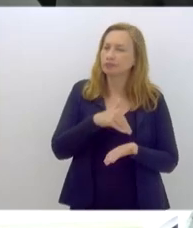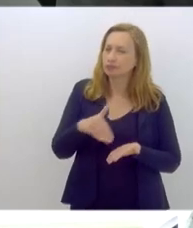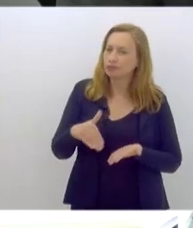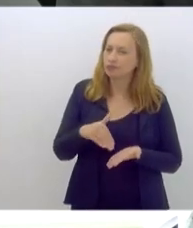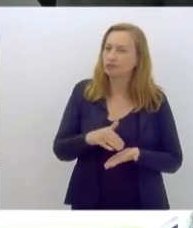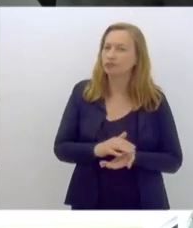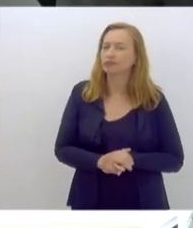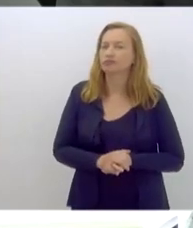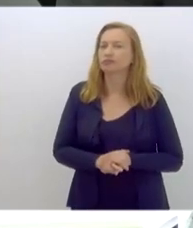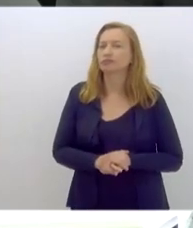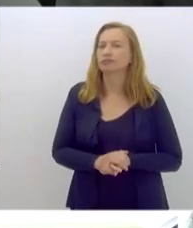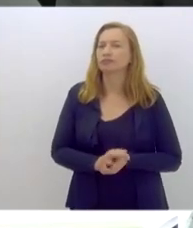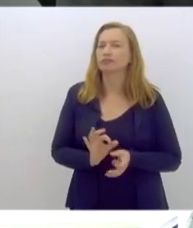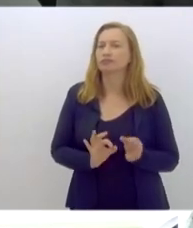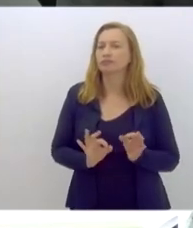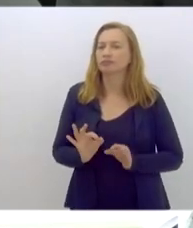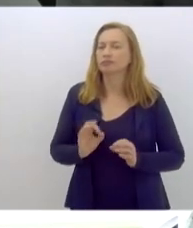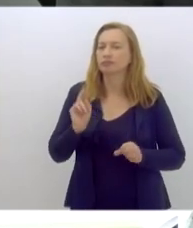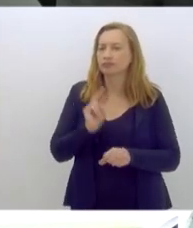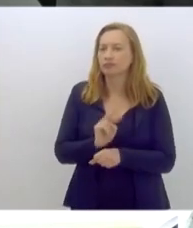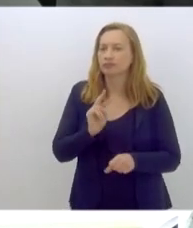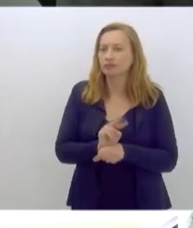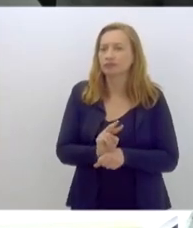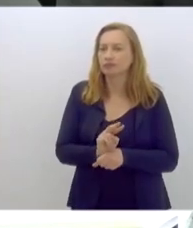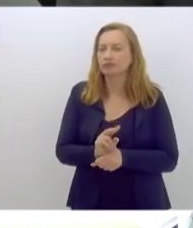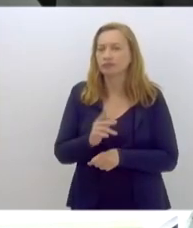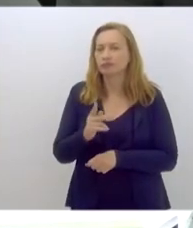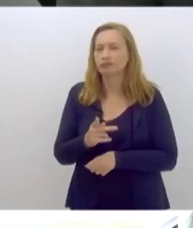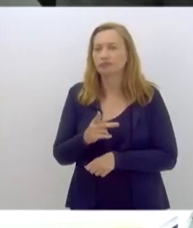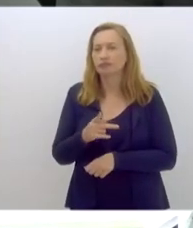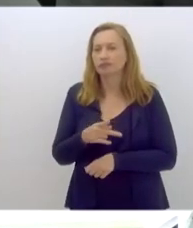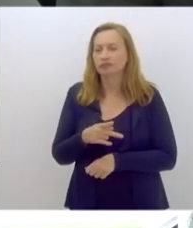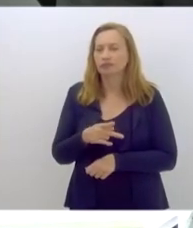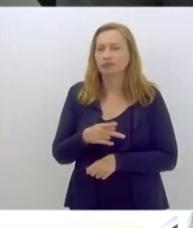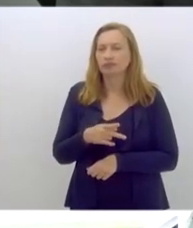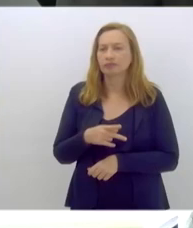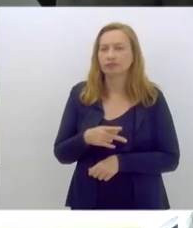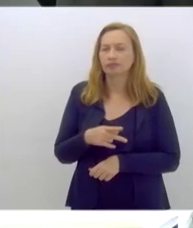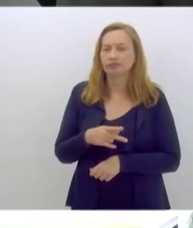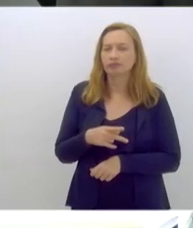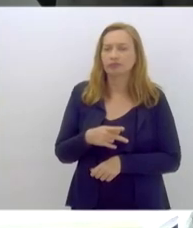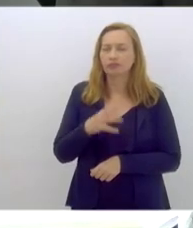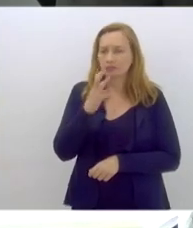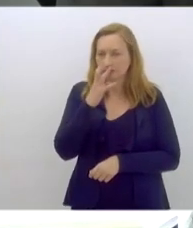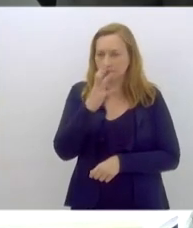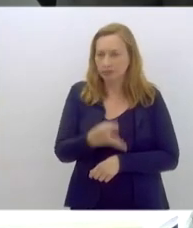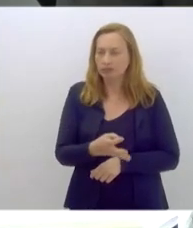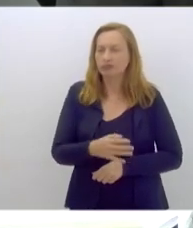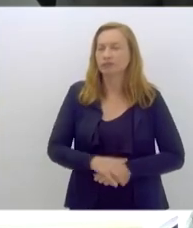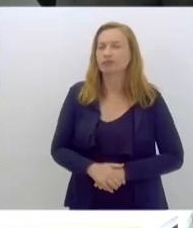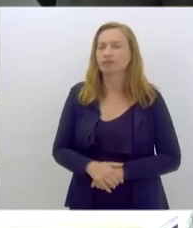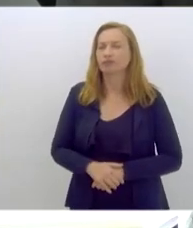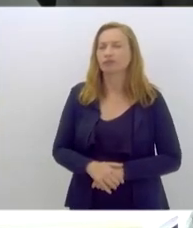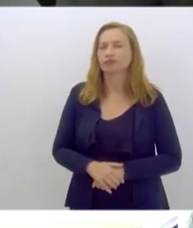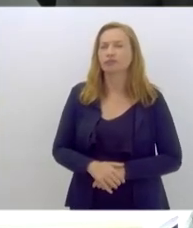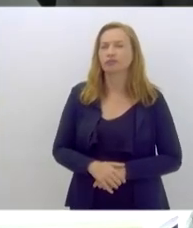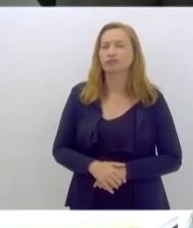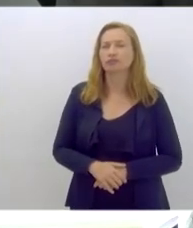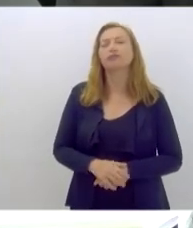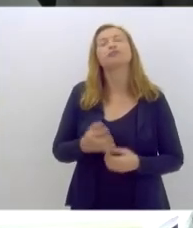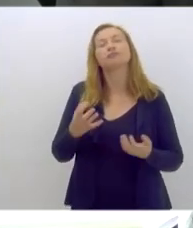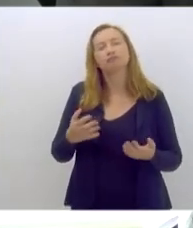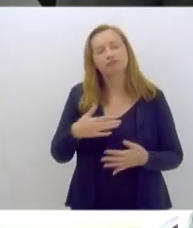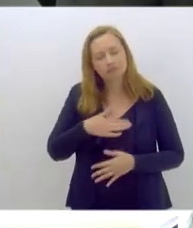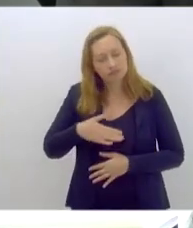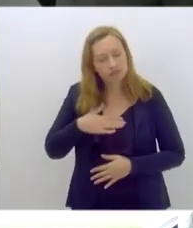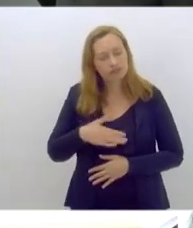o programa de proteção as testemunhas Então me parece que é há uma eu gostaria